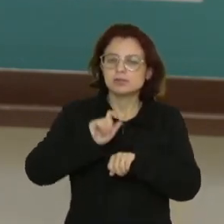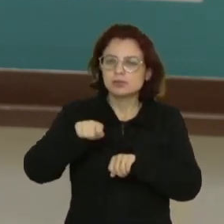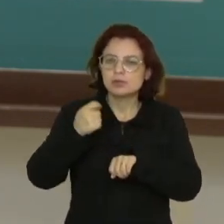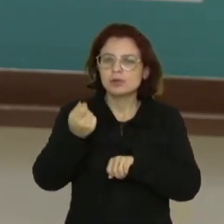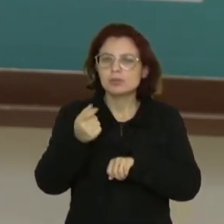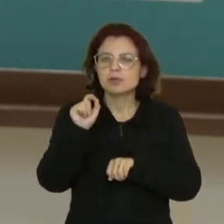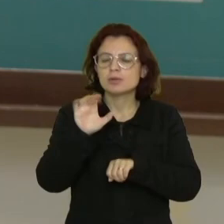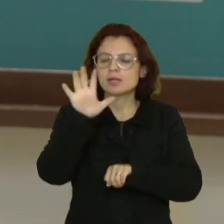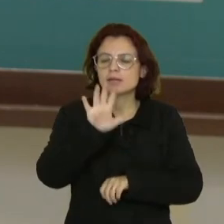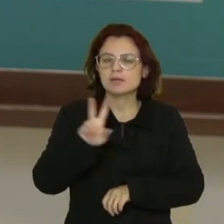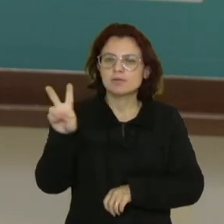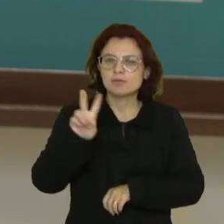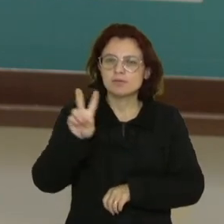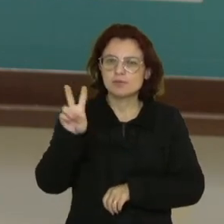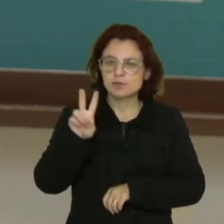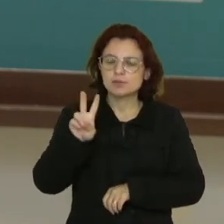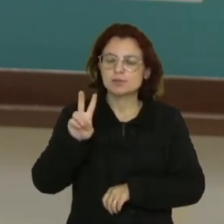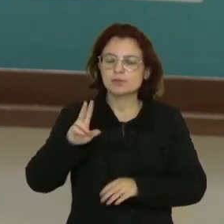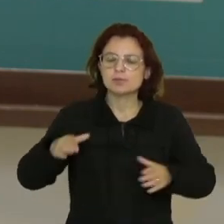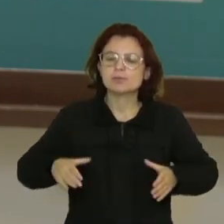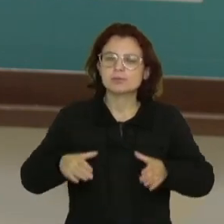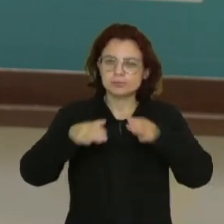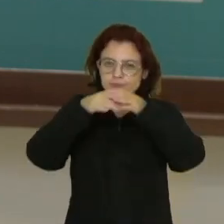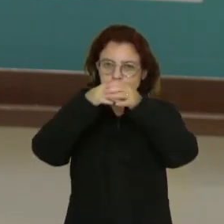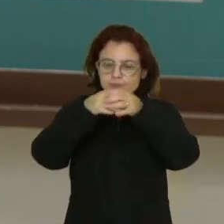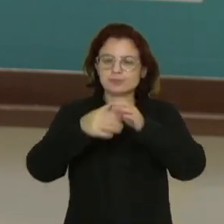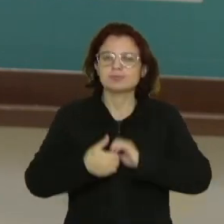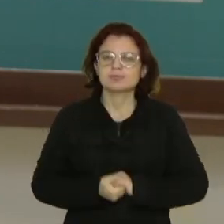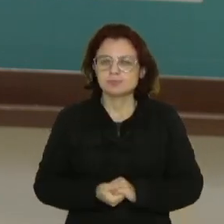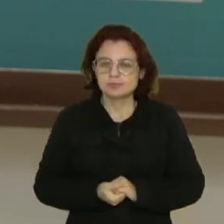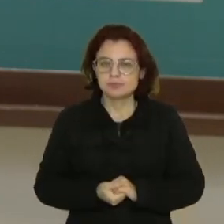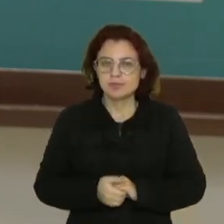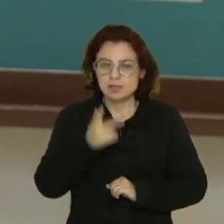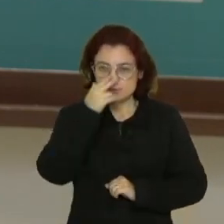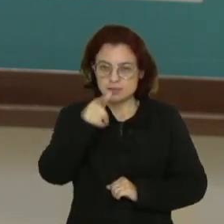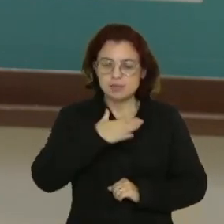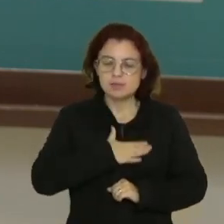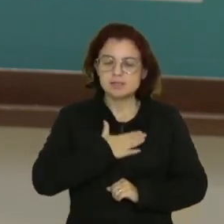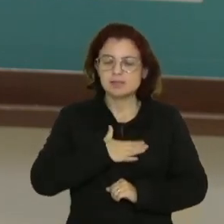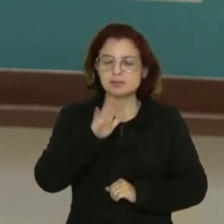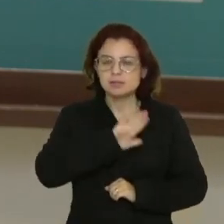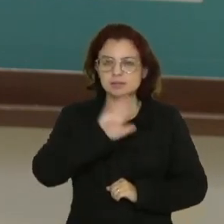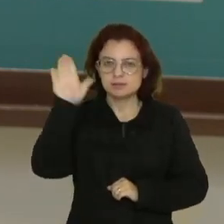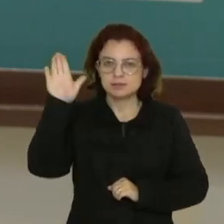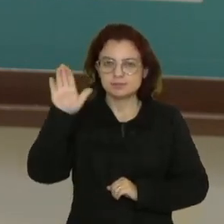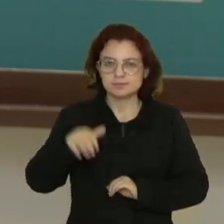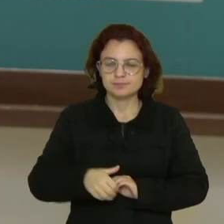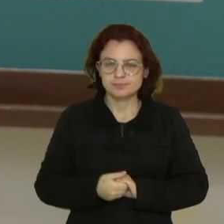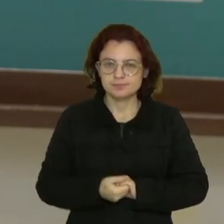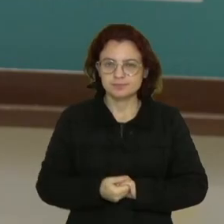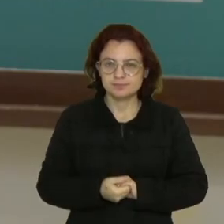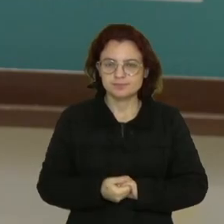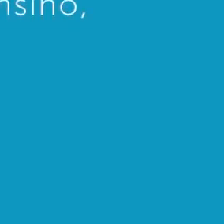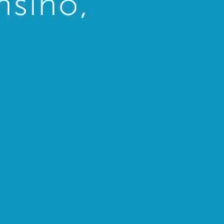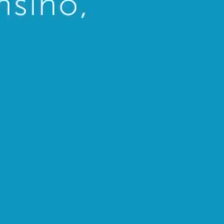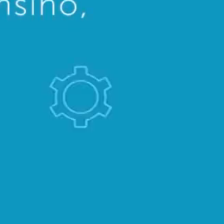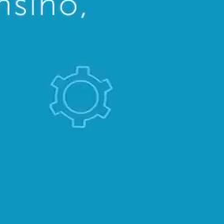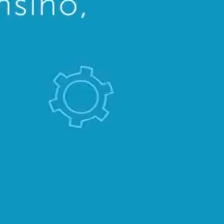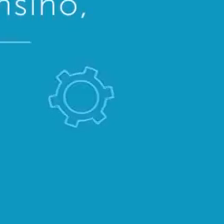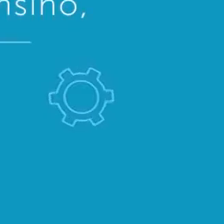exatamente como que a gente pode calcular o volume de um cone espero que vocês tenham gostado e até breve pessoal